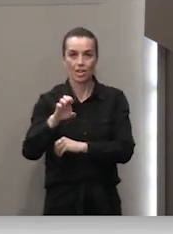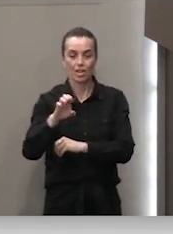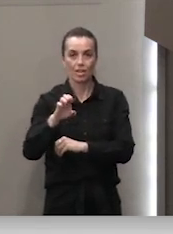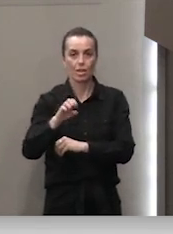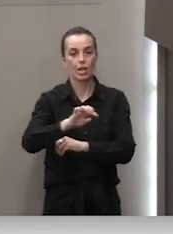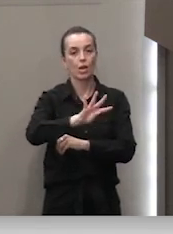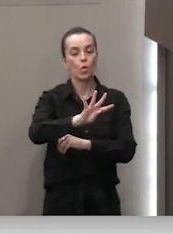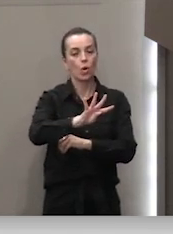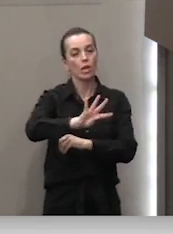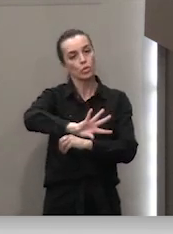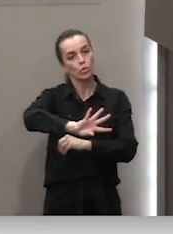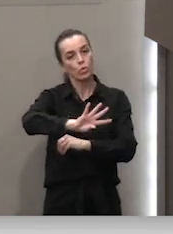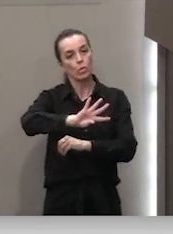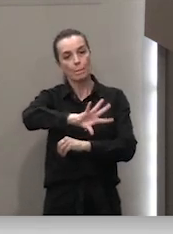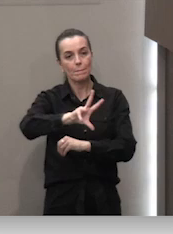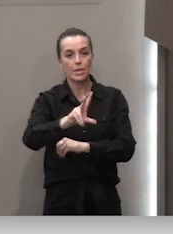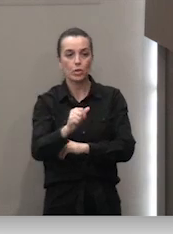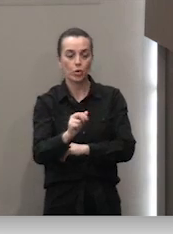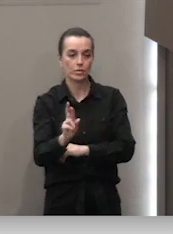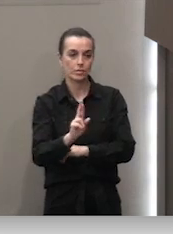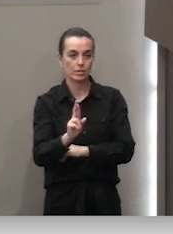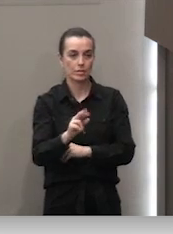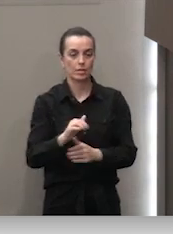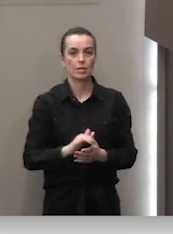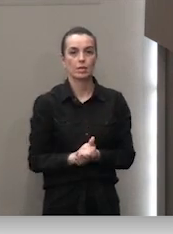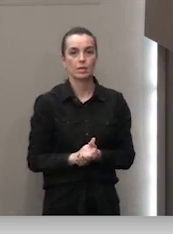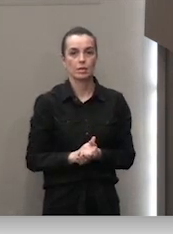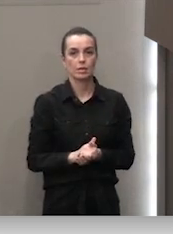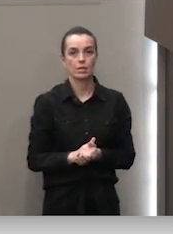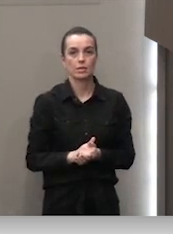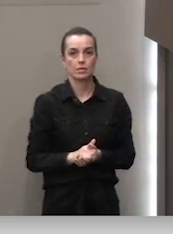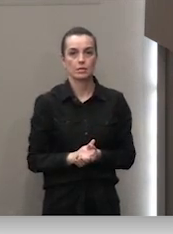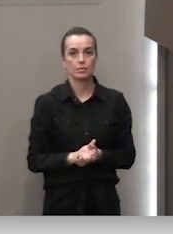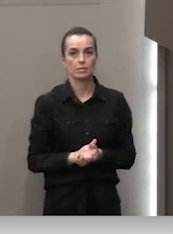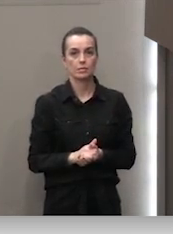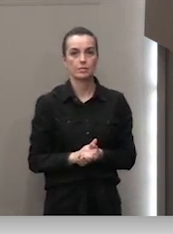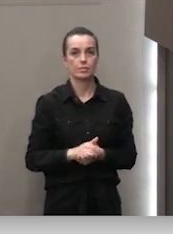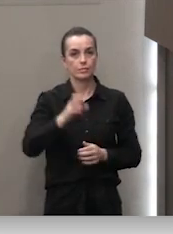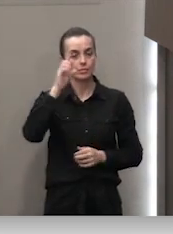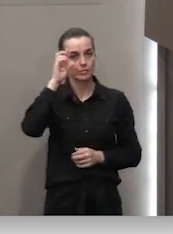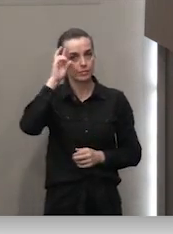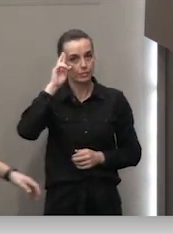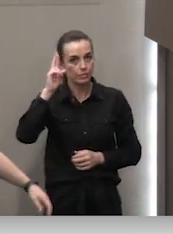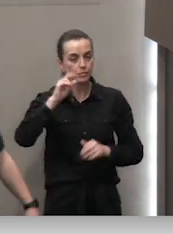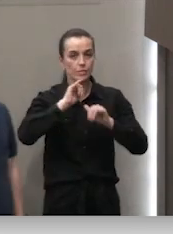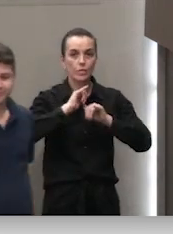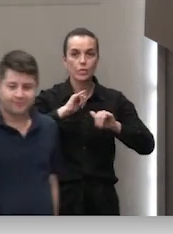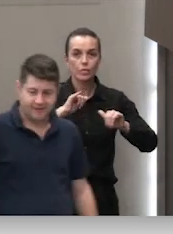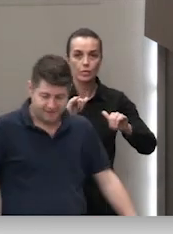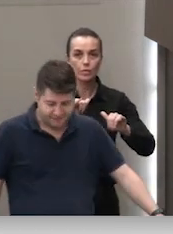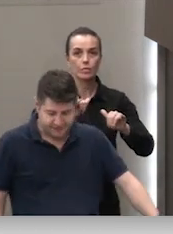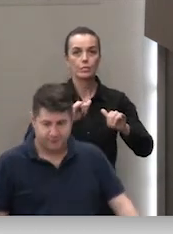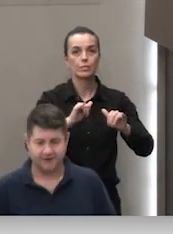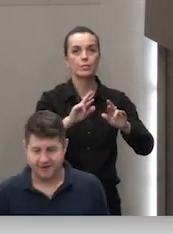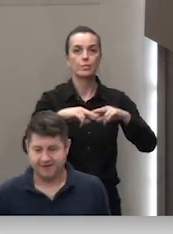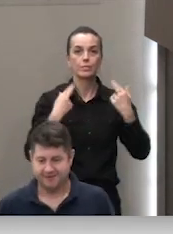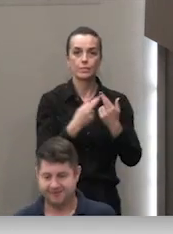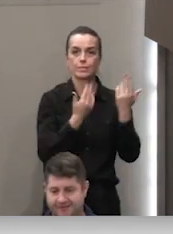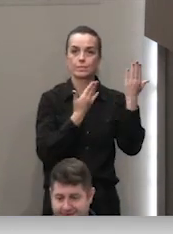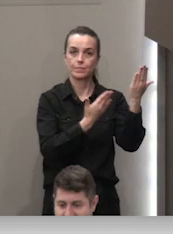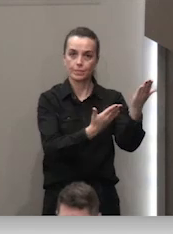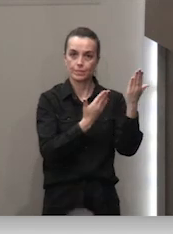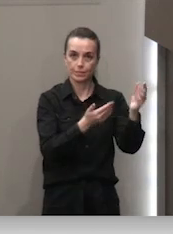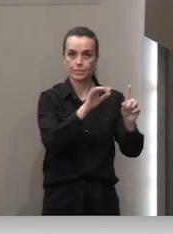2.2, da mesa diretora, informando da realização da sessão solene extraordinária em homenagem